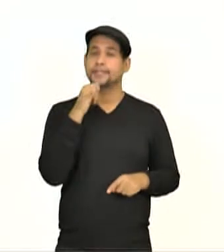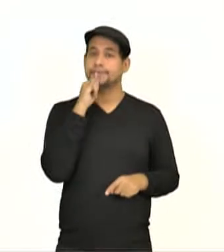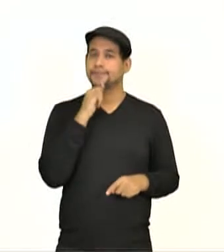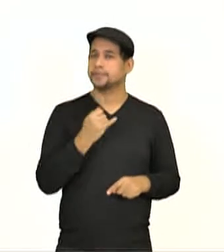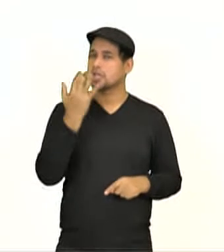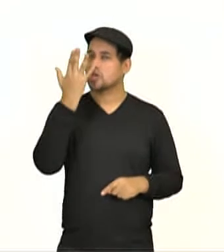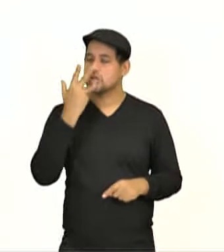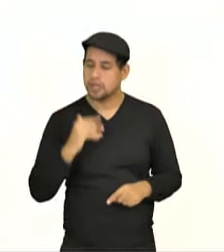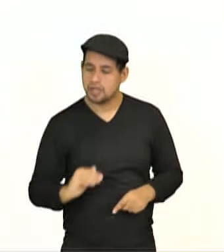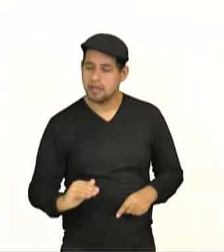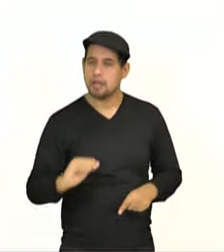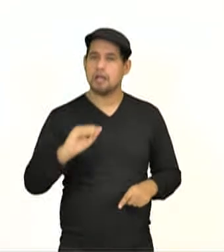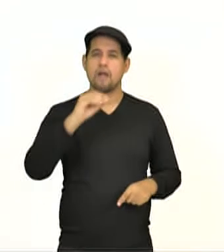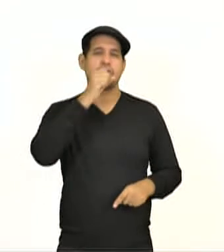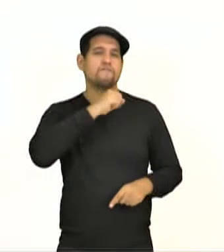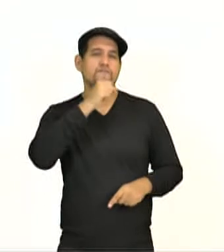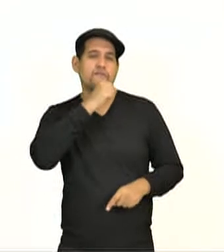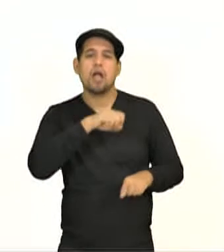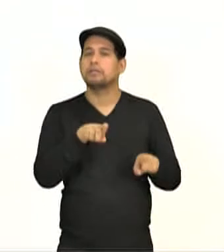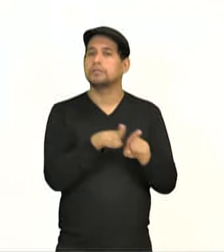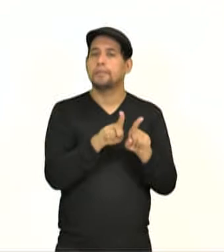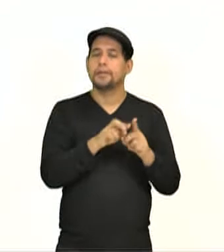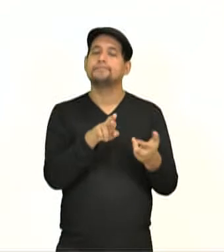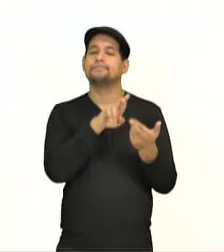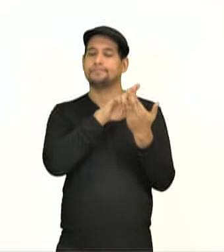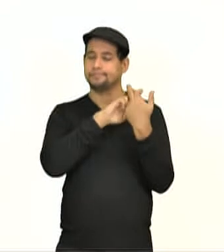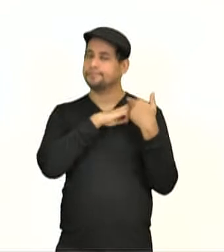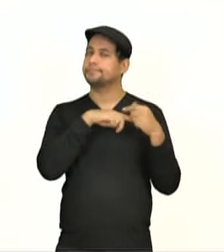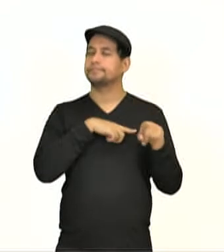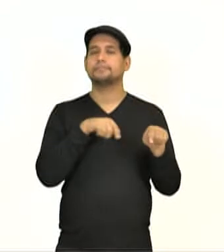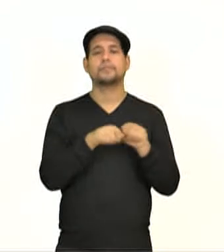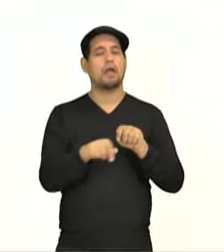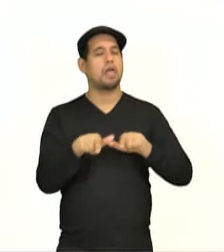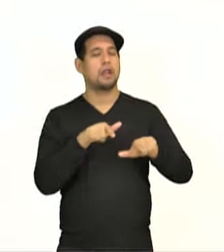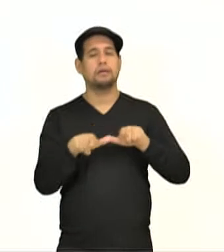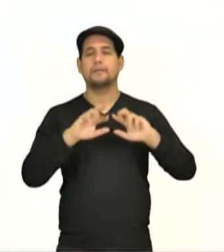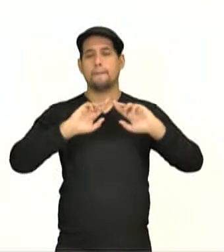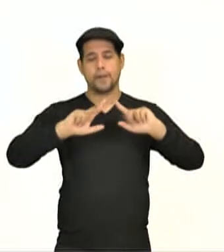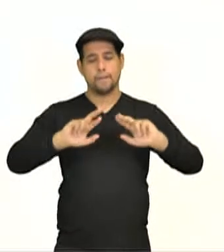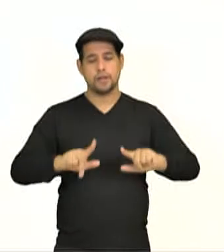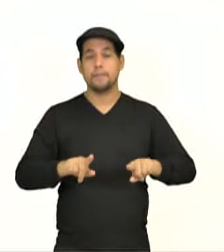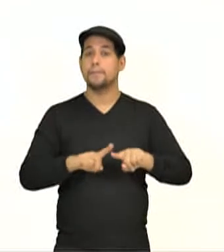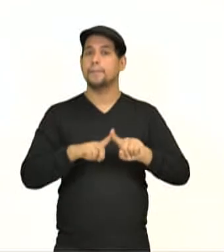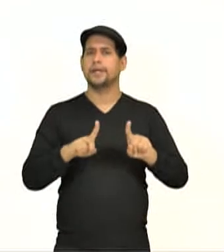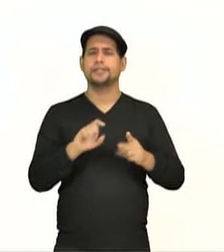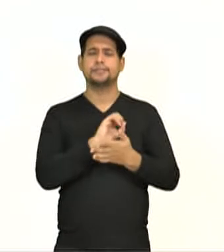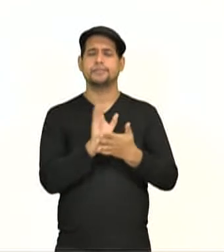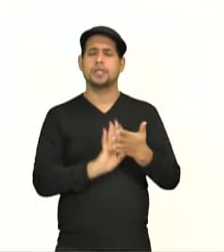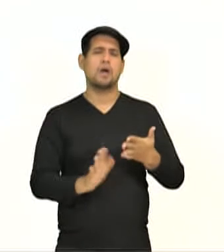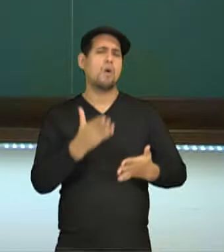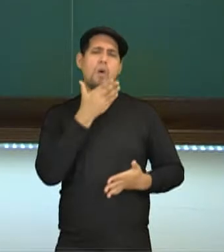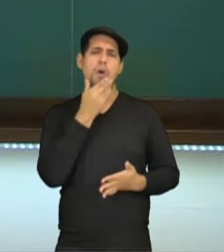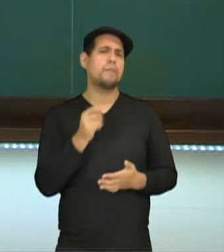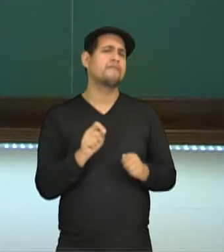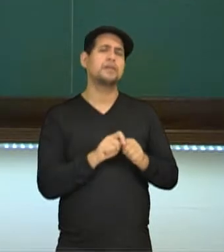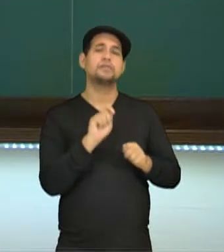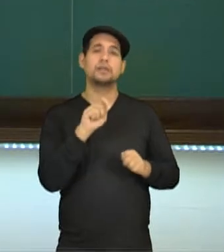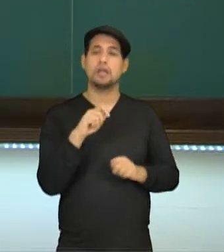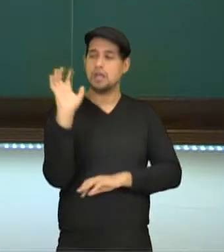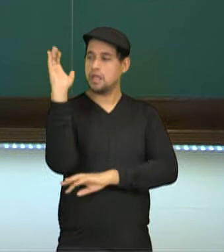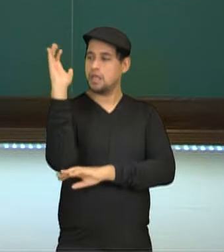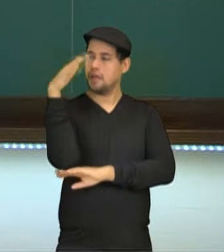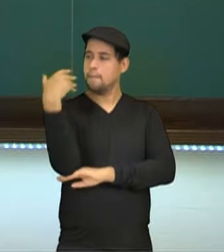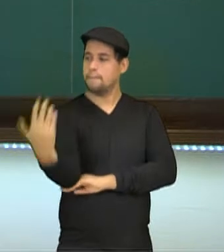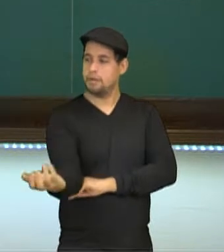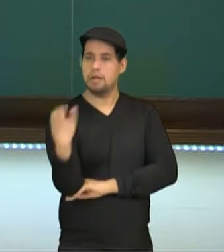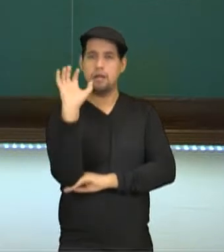Tarefa para as crianças e tarefas para os idosos. Então a gente tem essa questão. Tarefas masculinas, né? Derrubar a